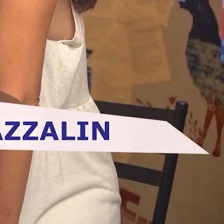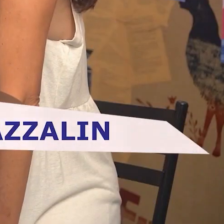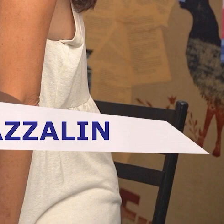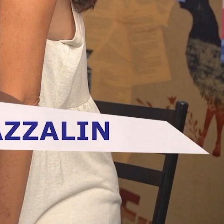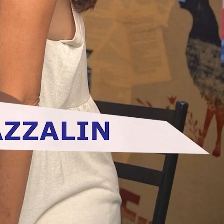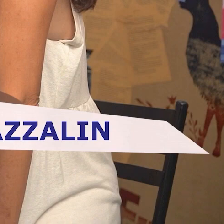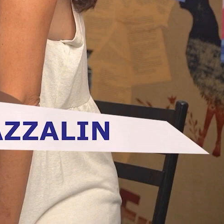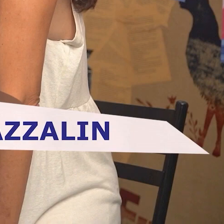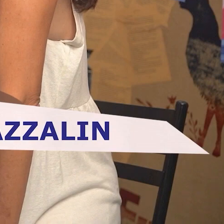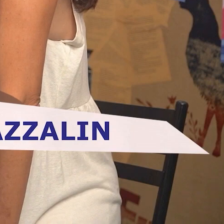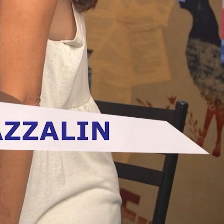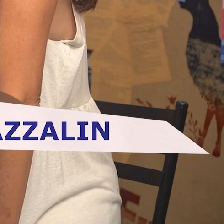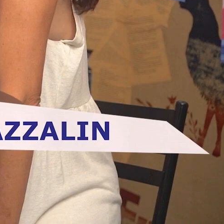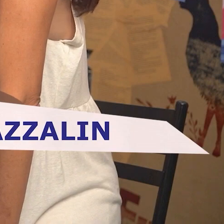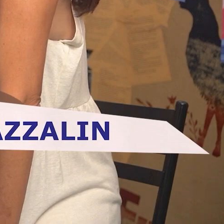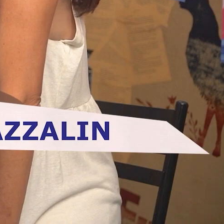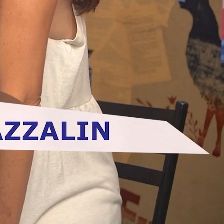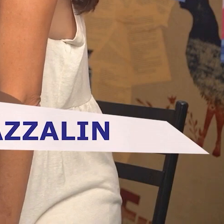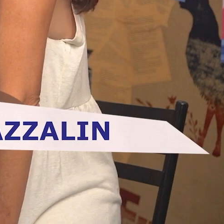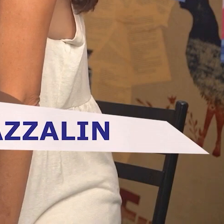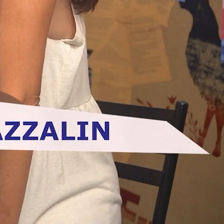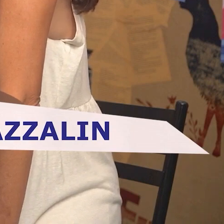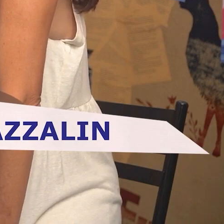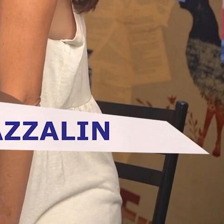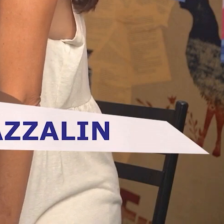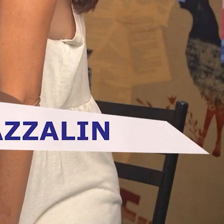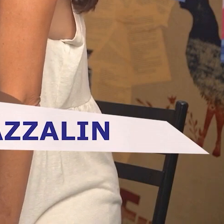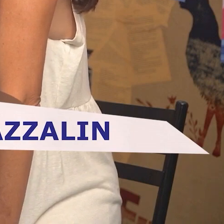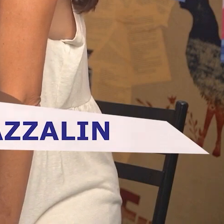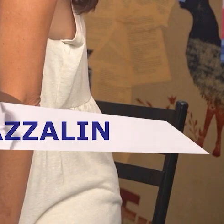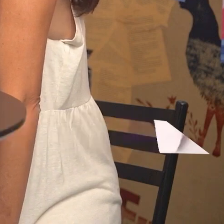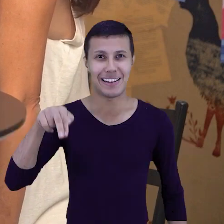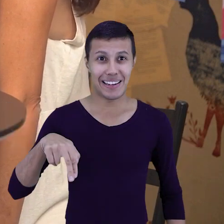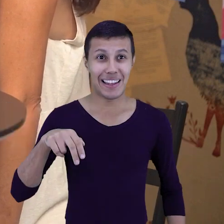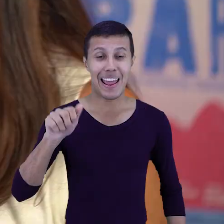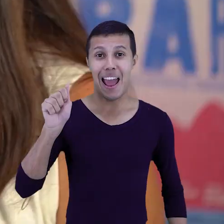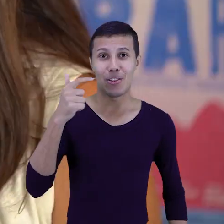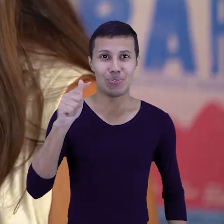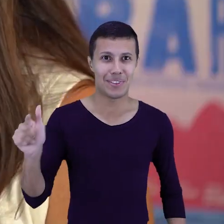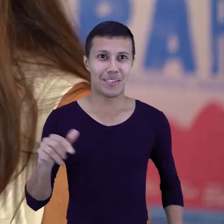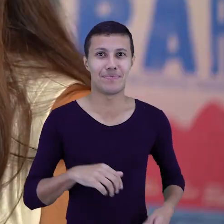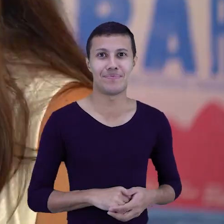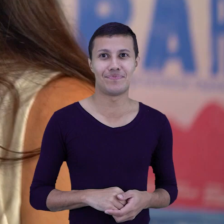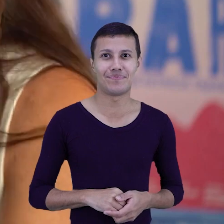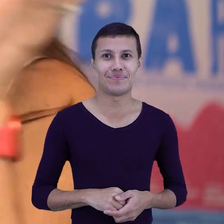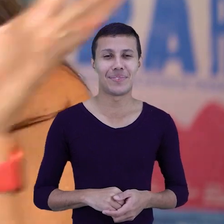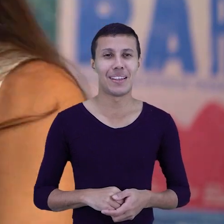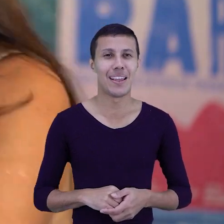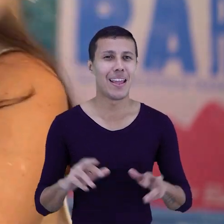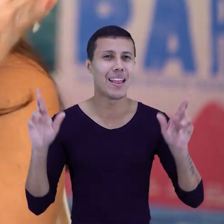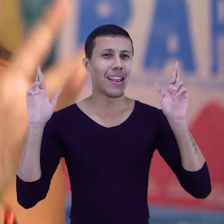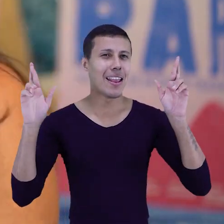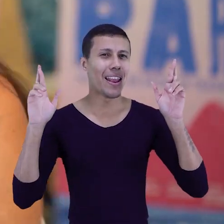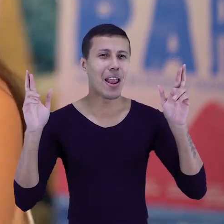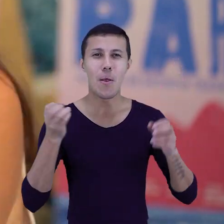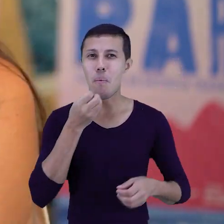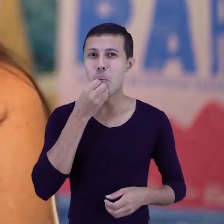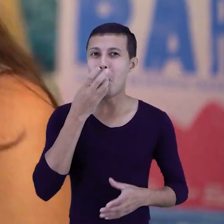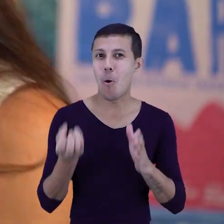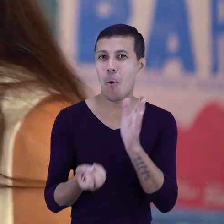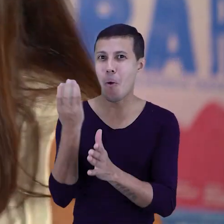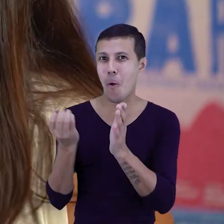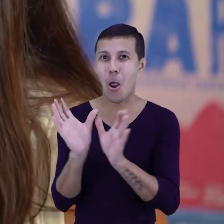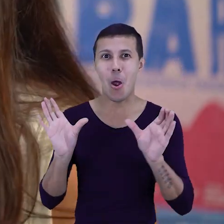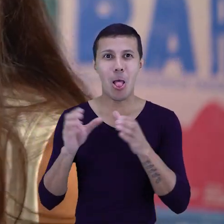no Instagram é meio trava-língua. Isa Azalin, tudo junto, sem o A. Ótimo, tomara que gere frutos e crie